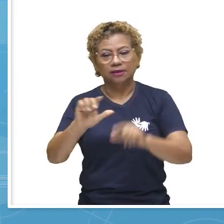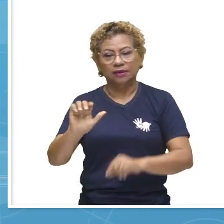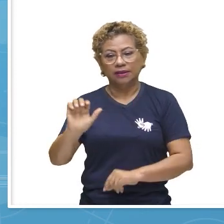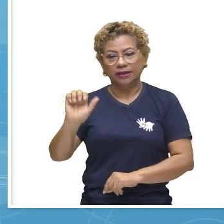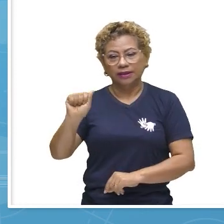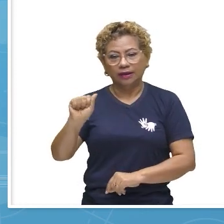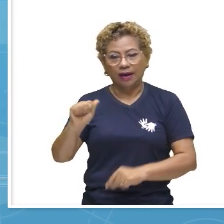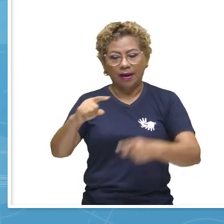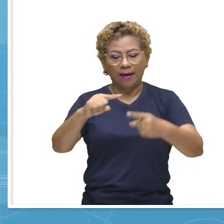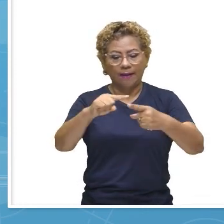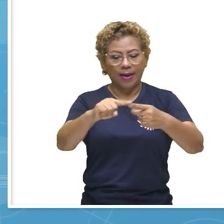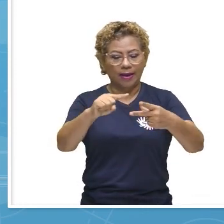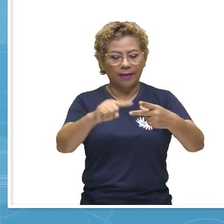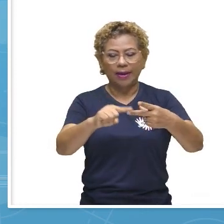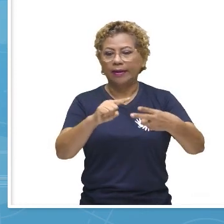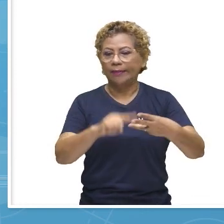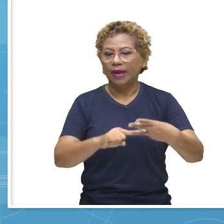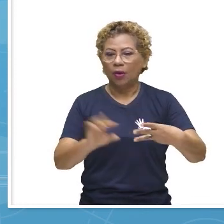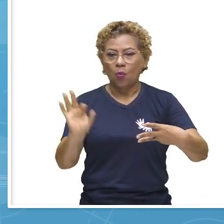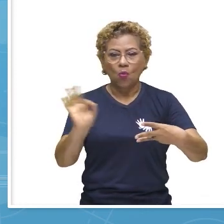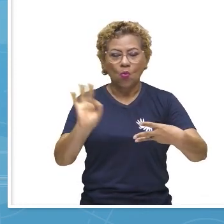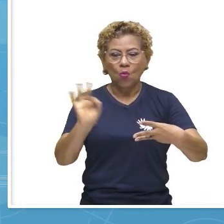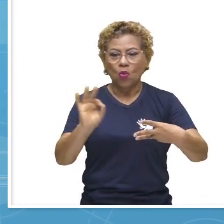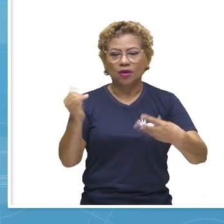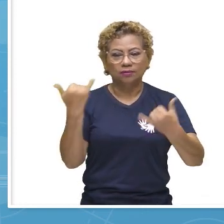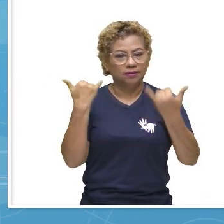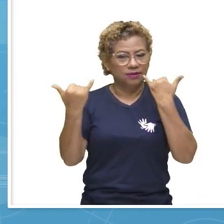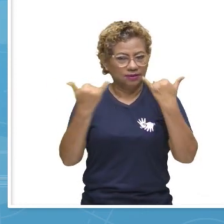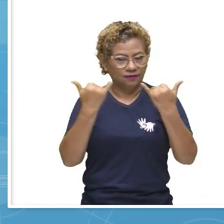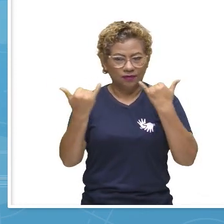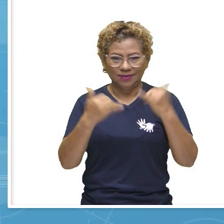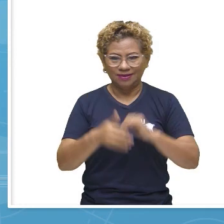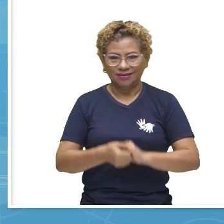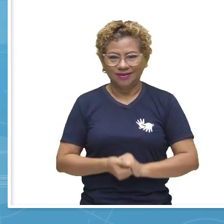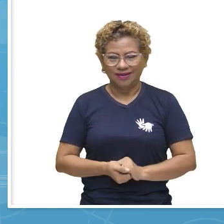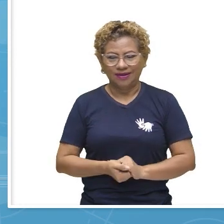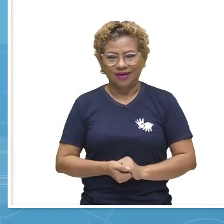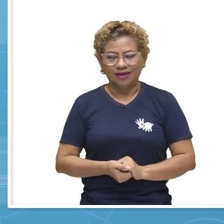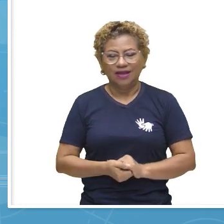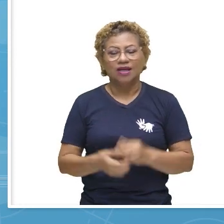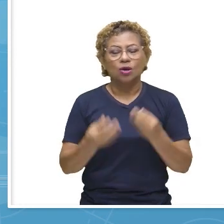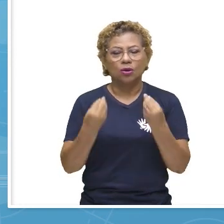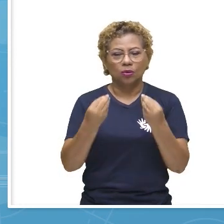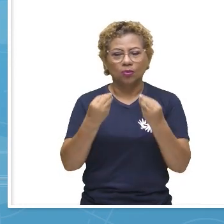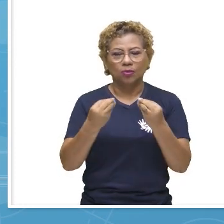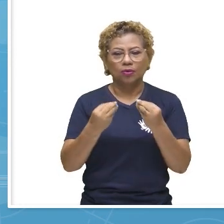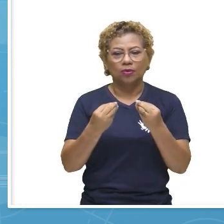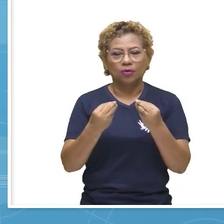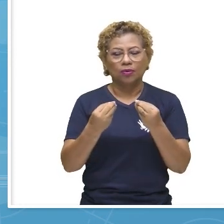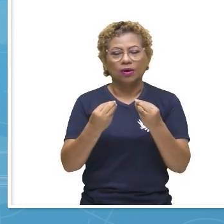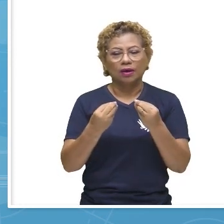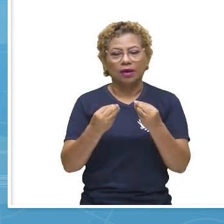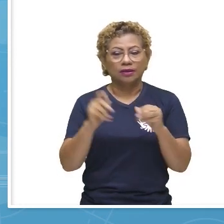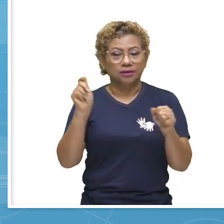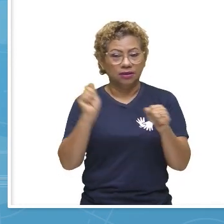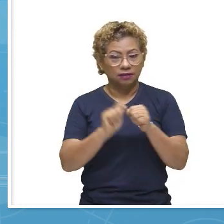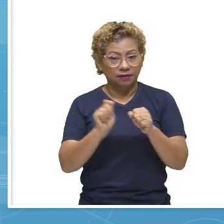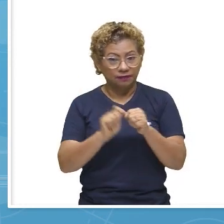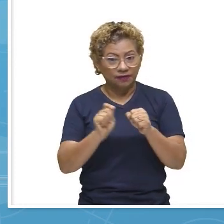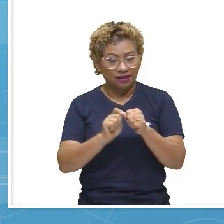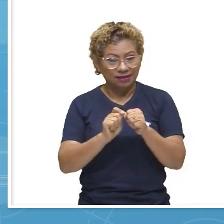eu não tenho ainda essas informações, então não posso utilizar essa fórmula